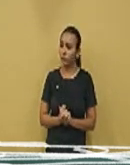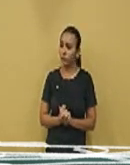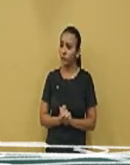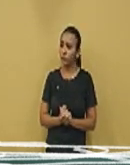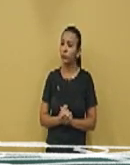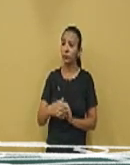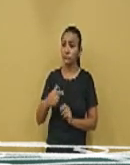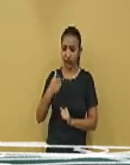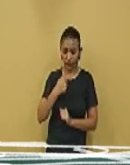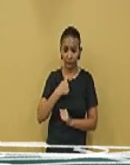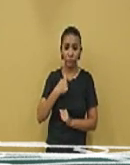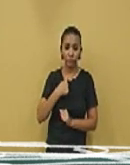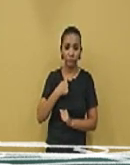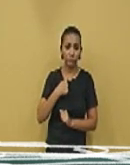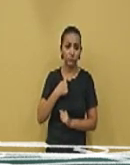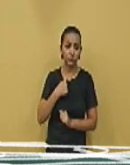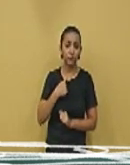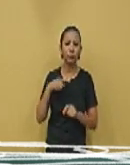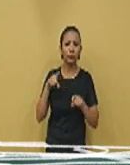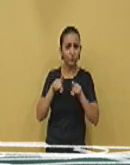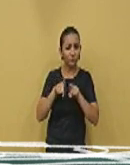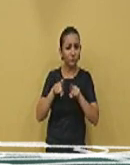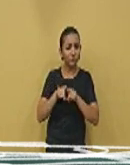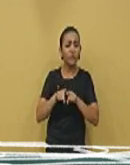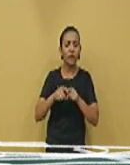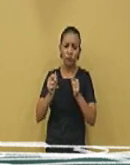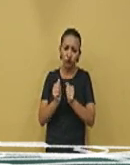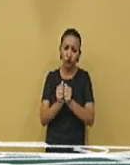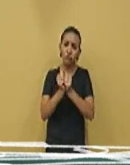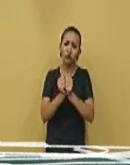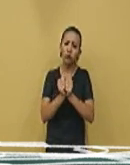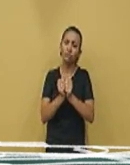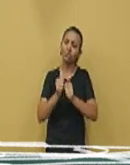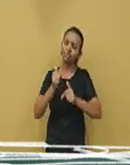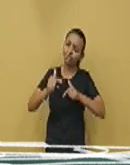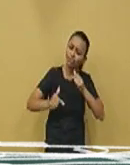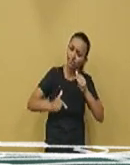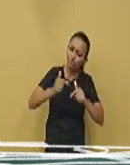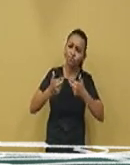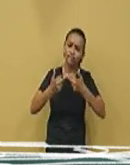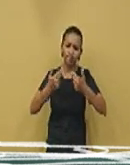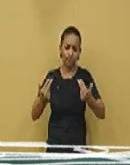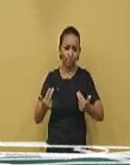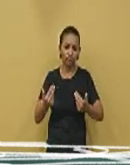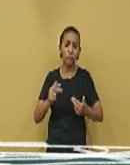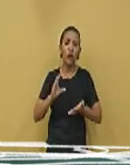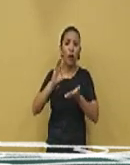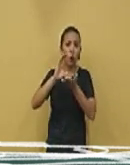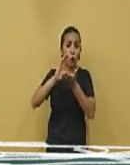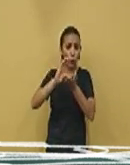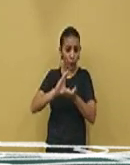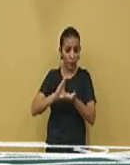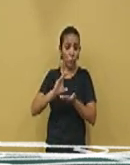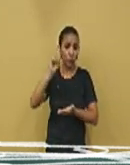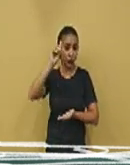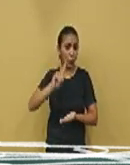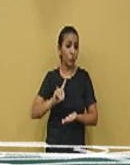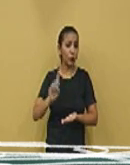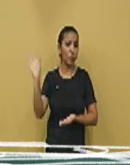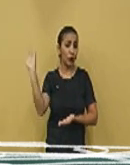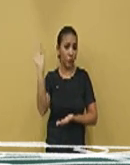Eu também participei de várias ações. Fui do conselho diretor da Faculdade de